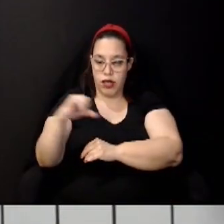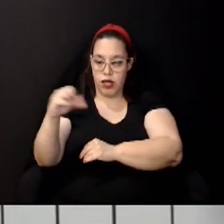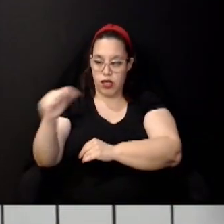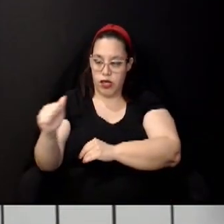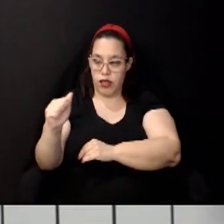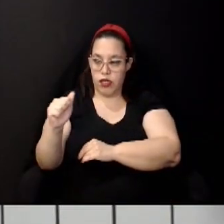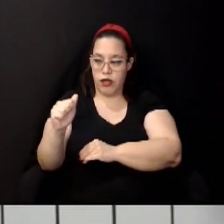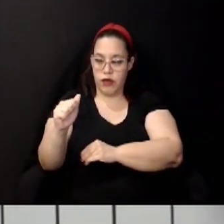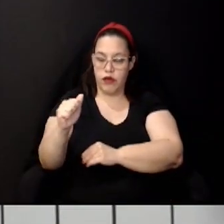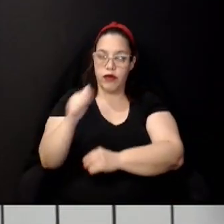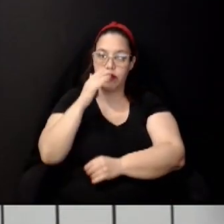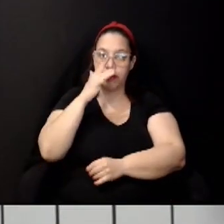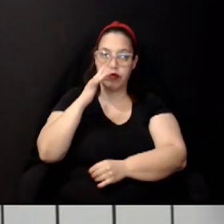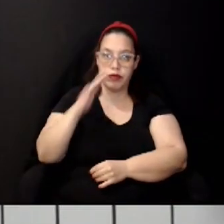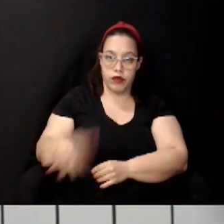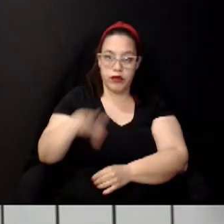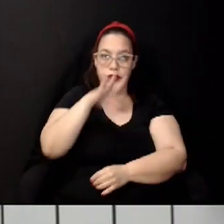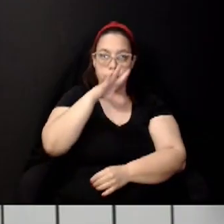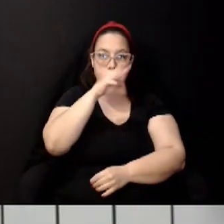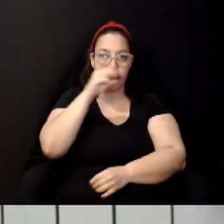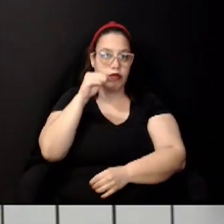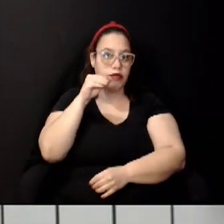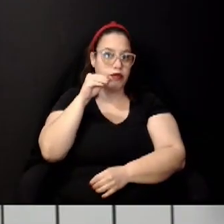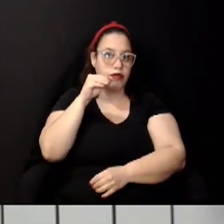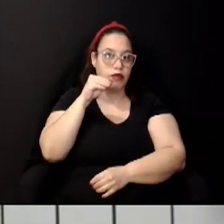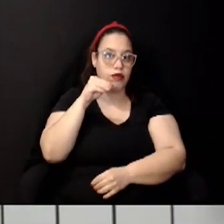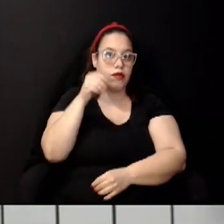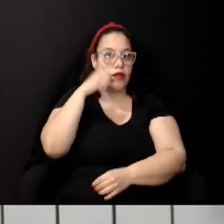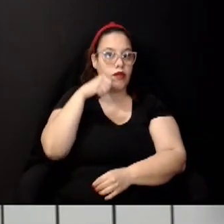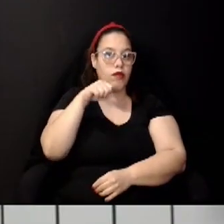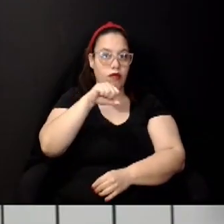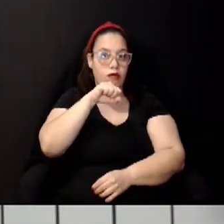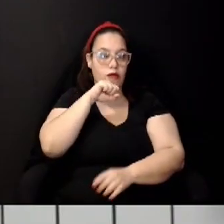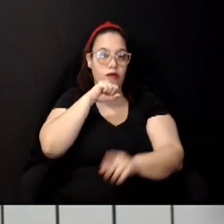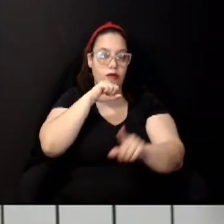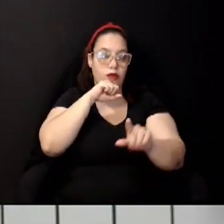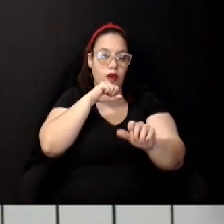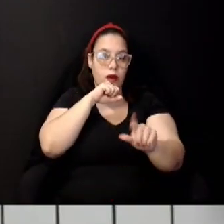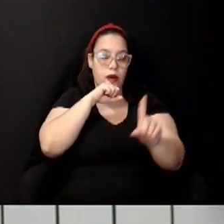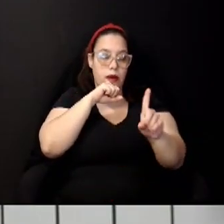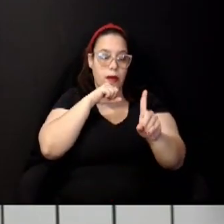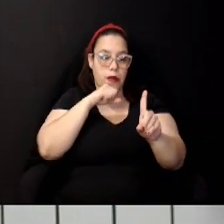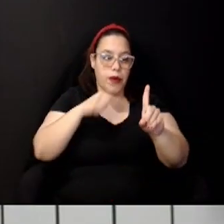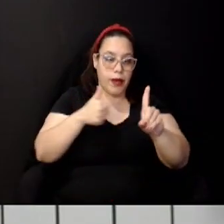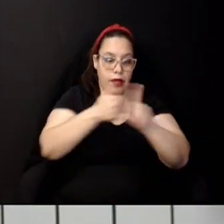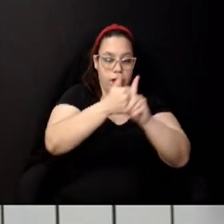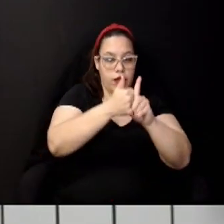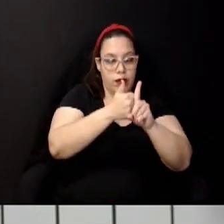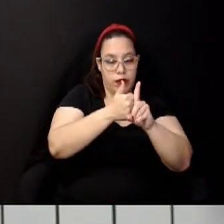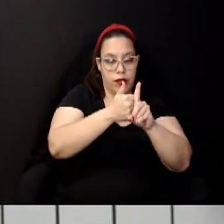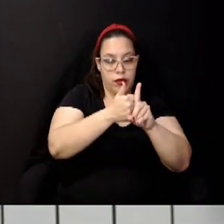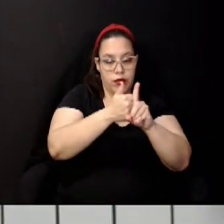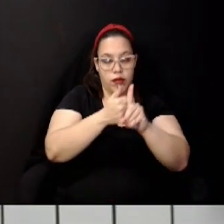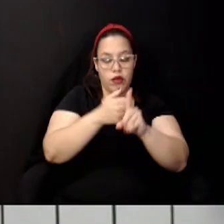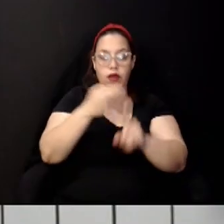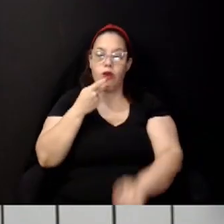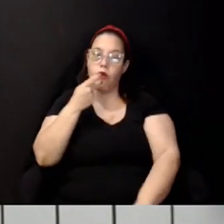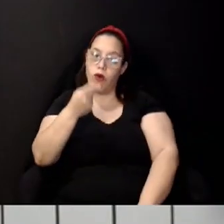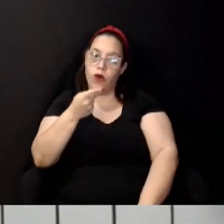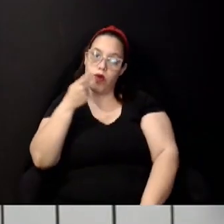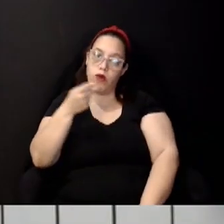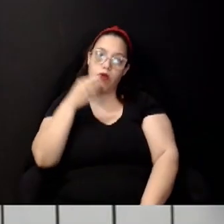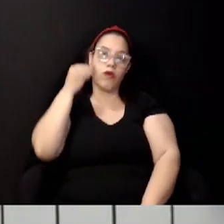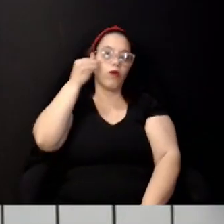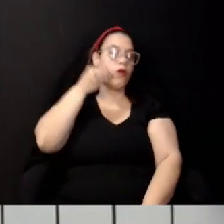Criança e ao Adolescente. Mães atípicas também participaram do evento, trazendo relatos sobre a experiência de